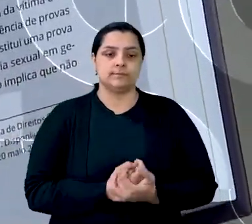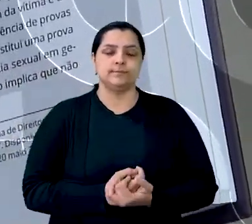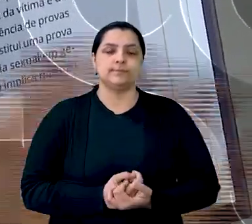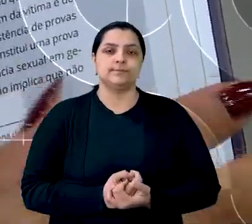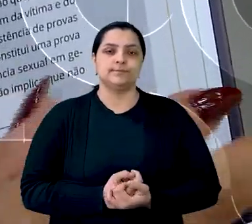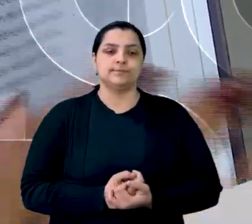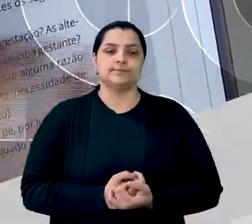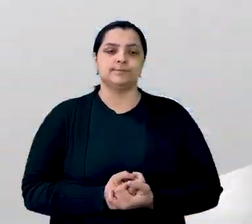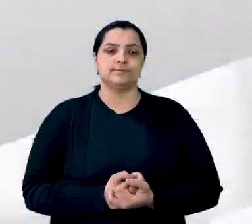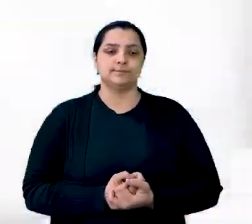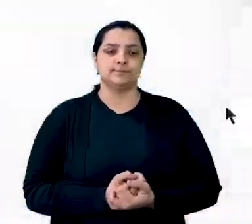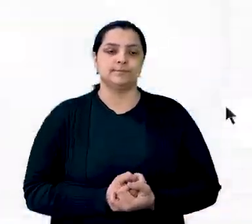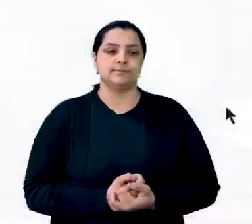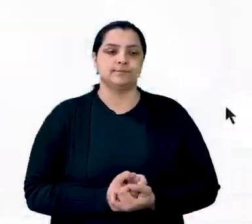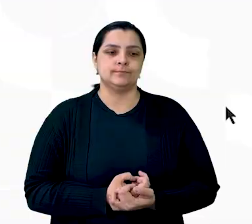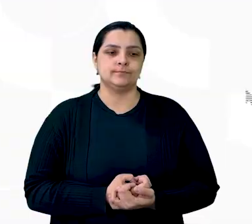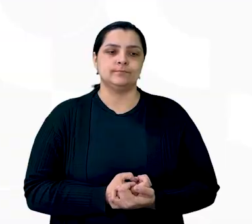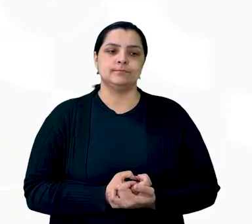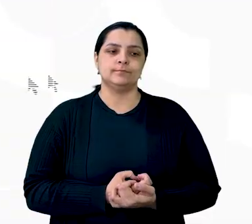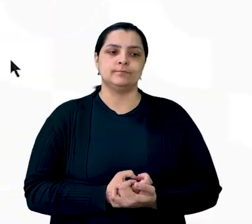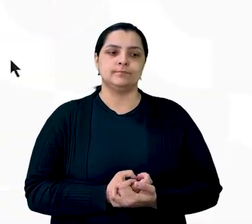contemporâneo.